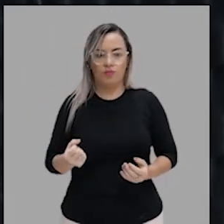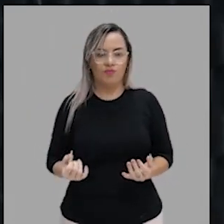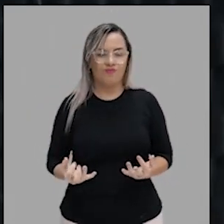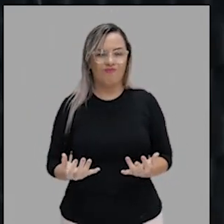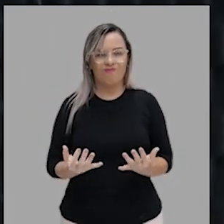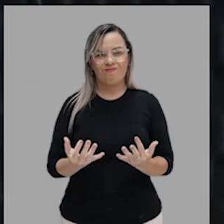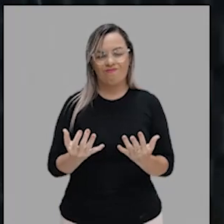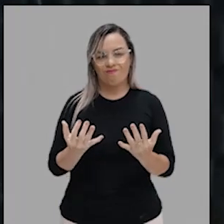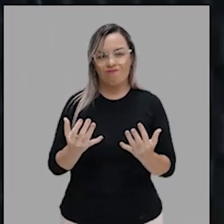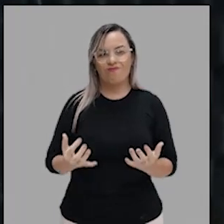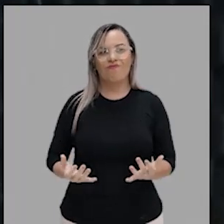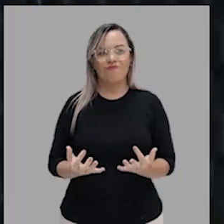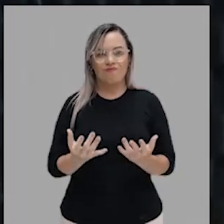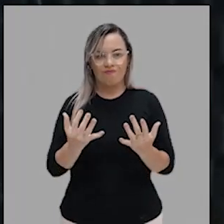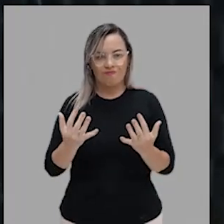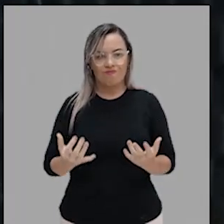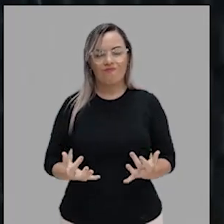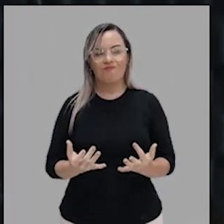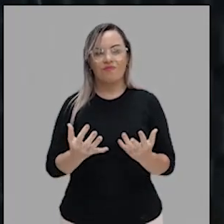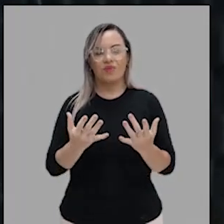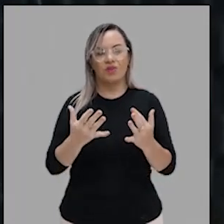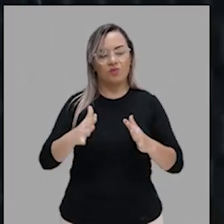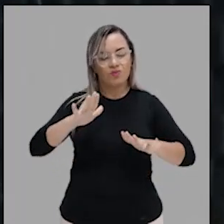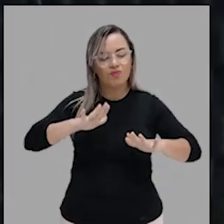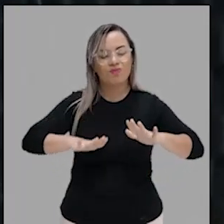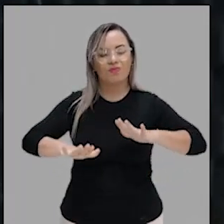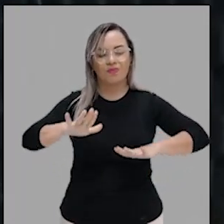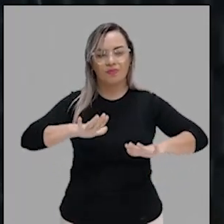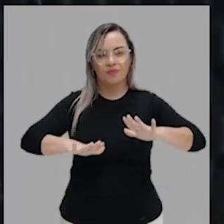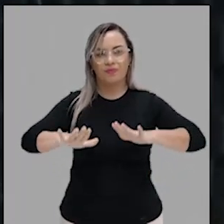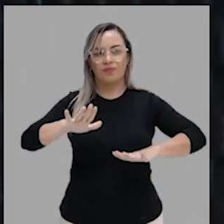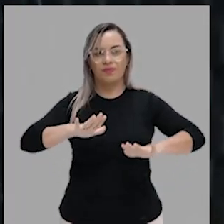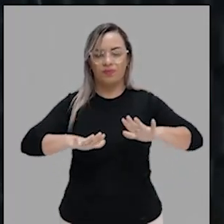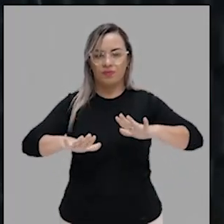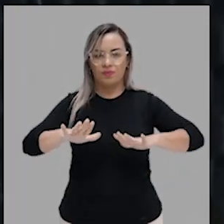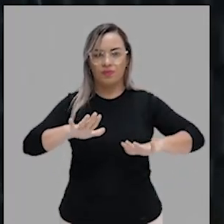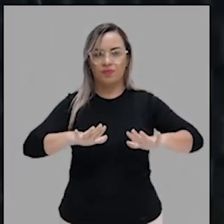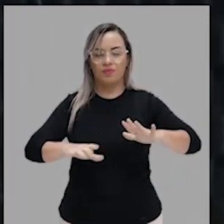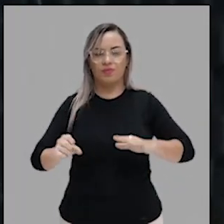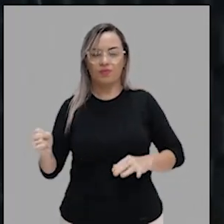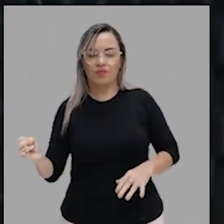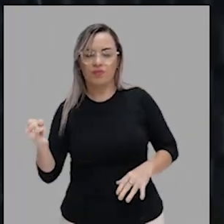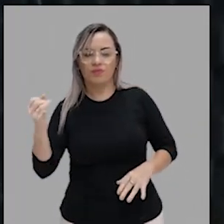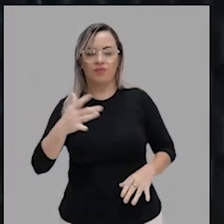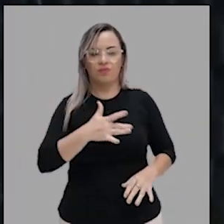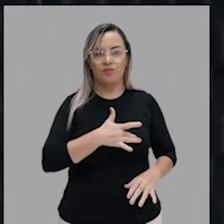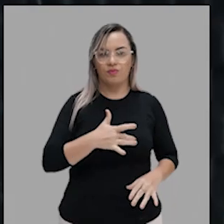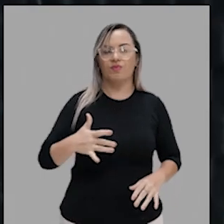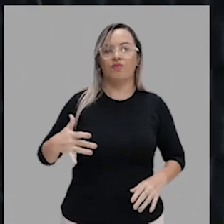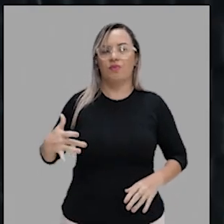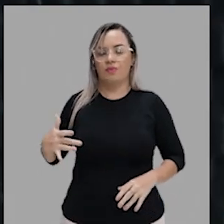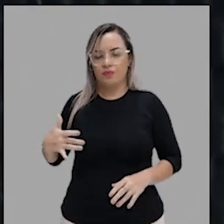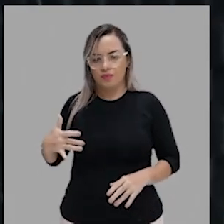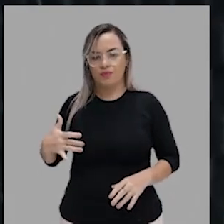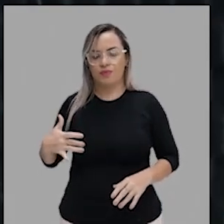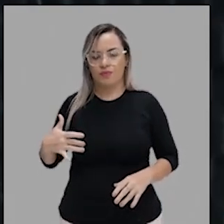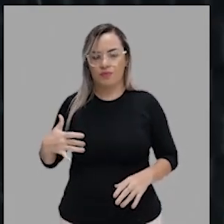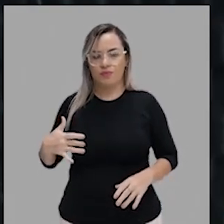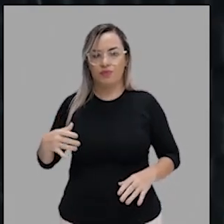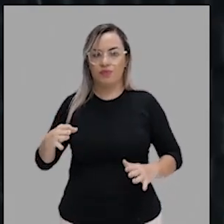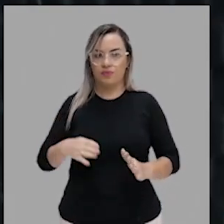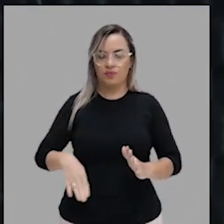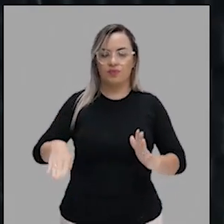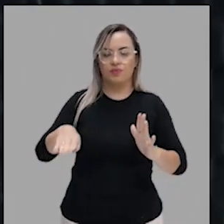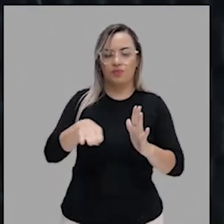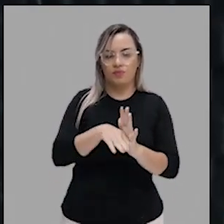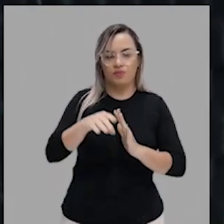nós temos que tomar cuidado com esse meio ambiente, porque ele serve para nós. Então, não custa nada. Está chegando aí o Dia do Meio